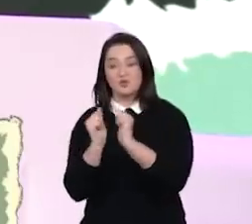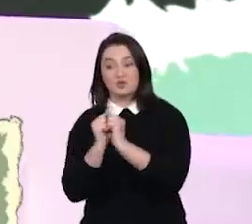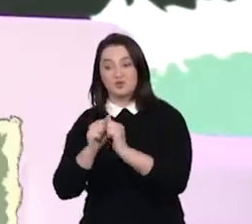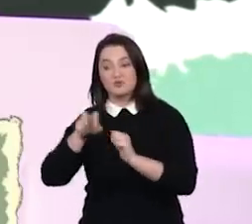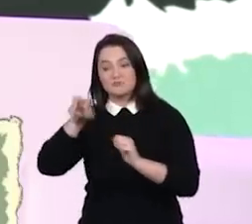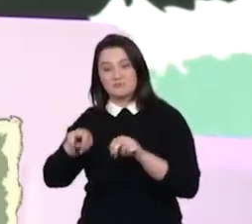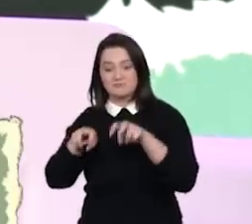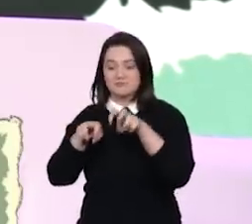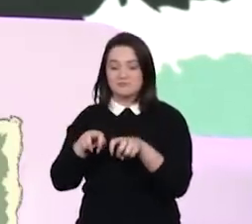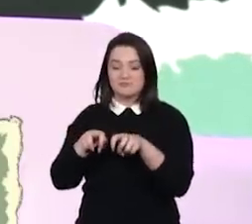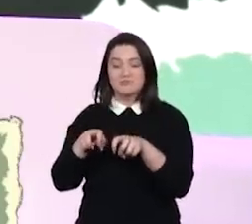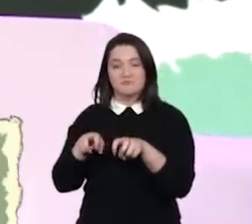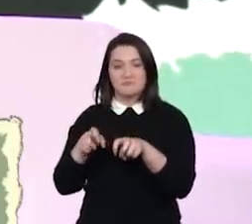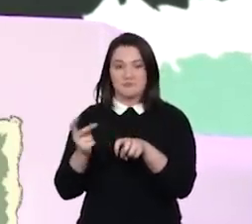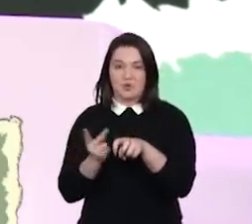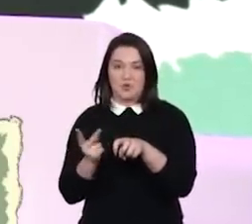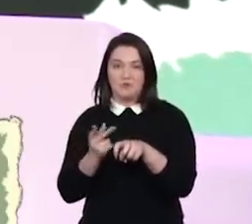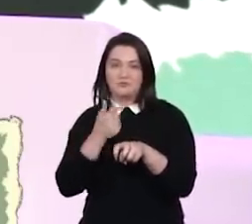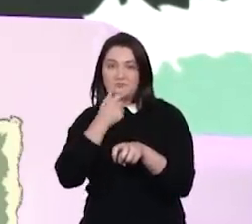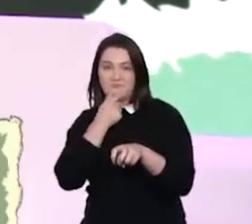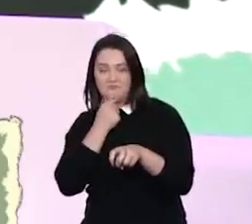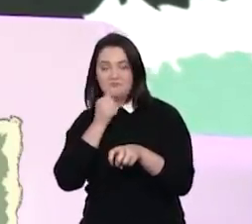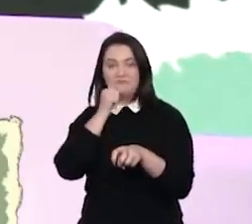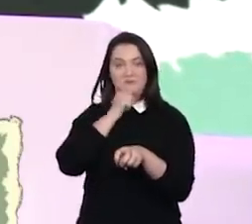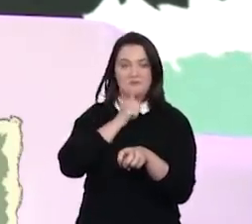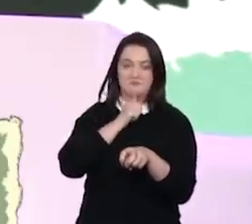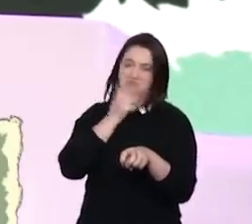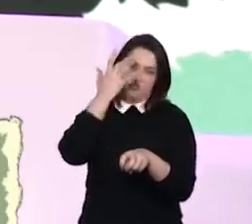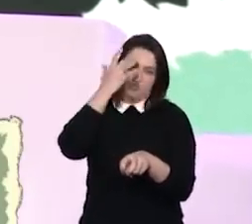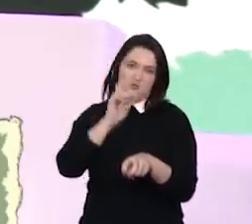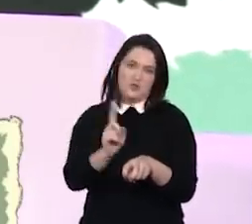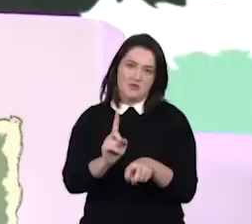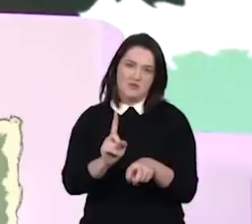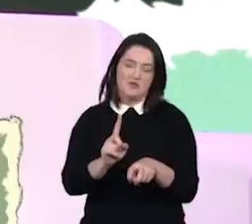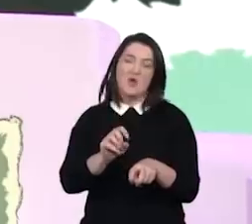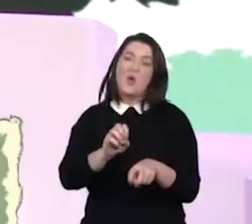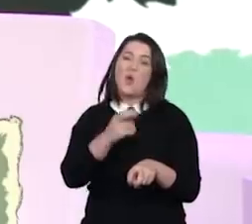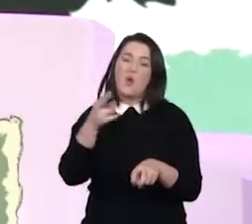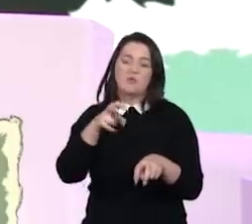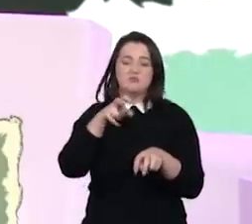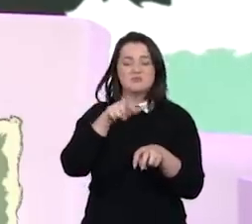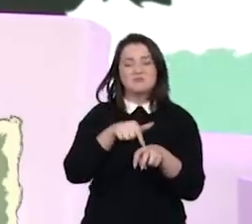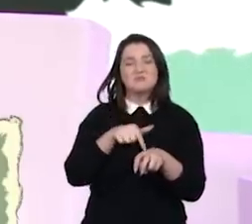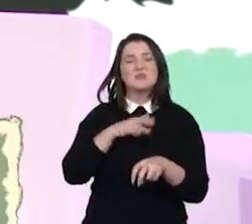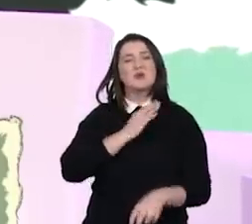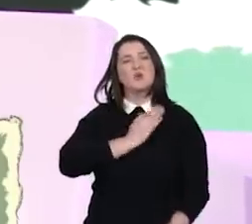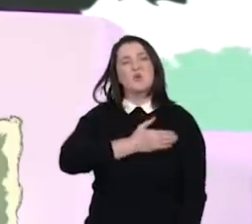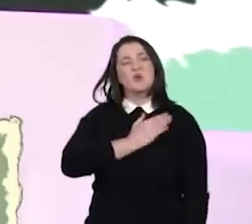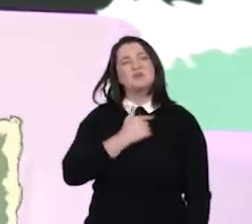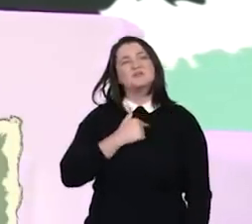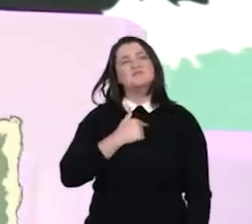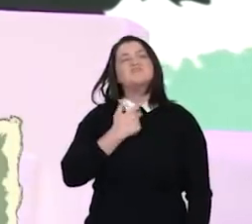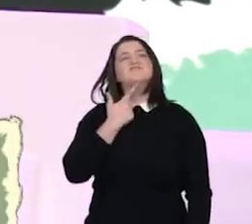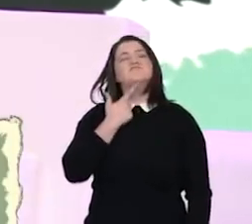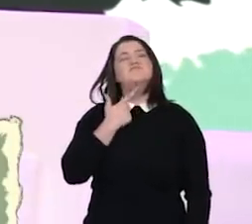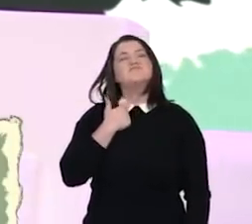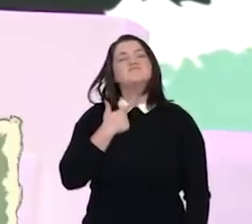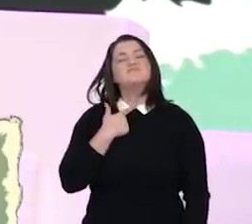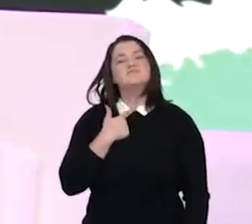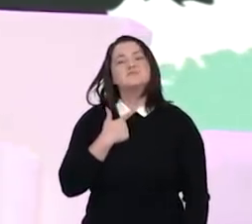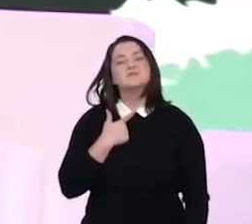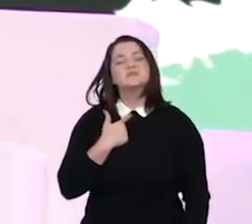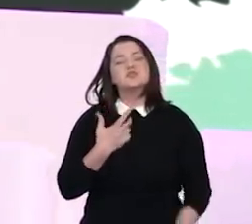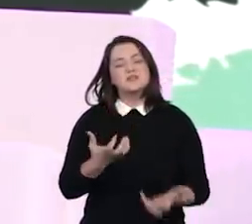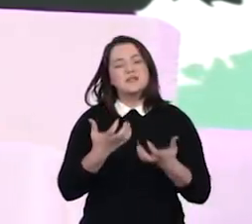marido. Eu não sei se de repente no seu coração existe o desejo